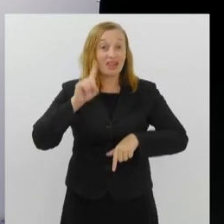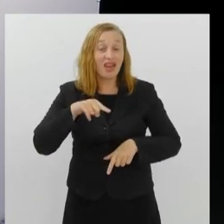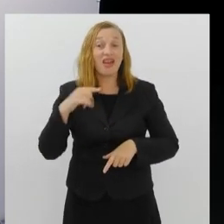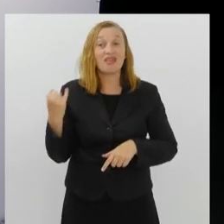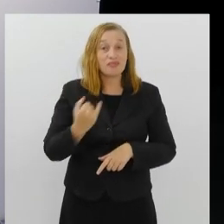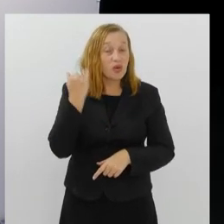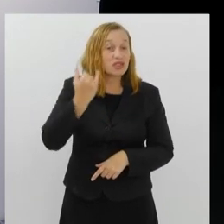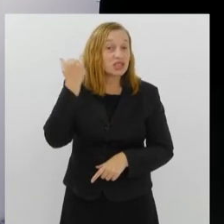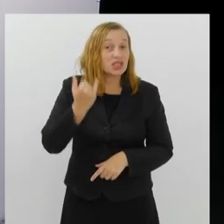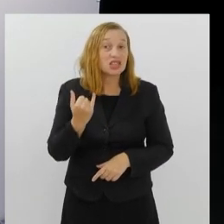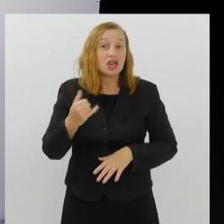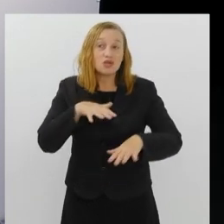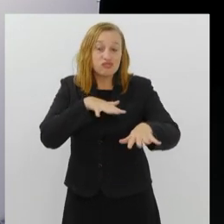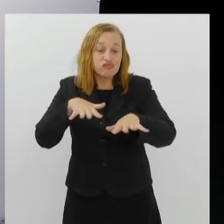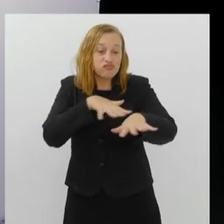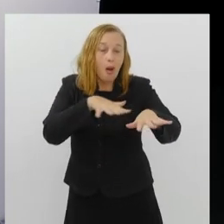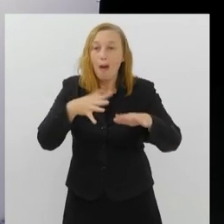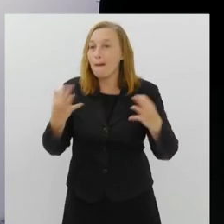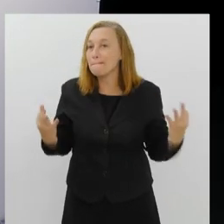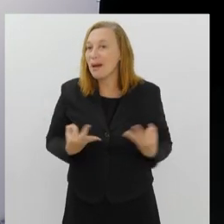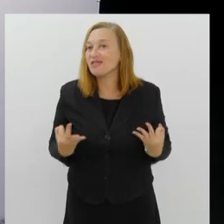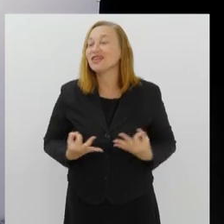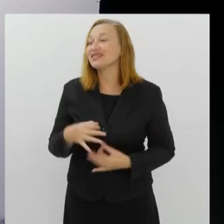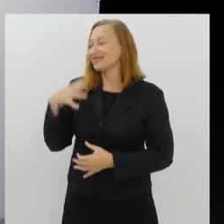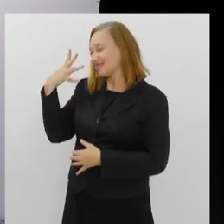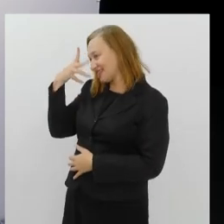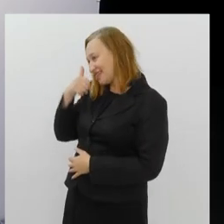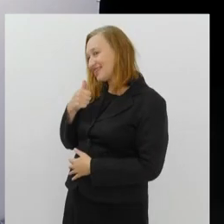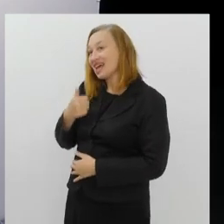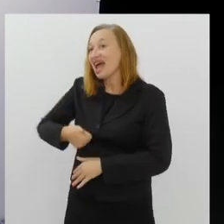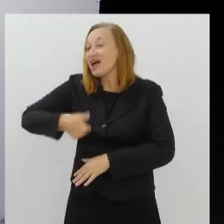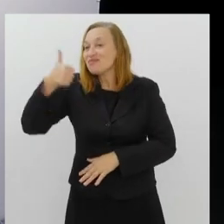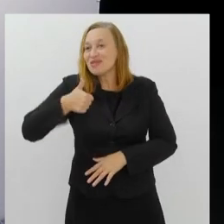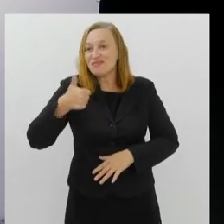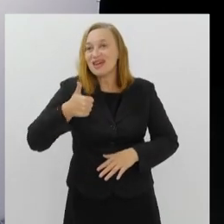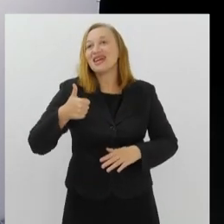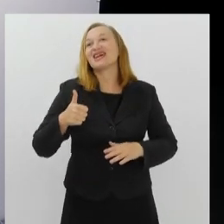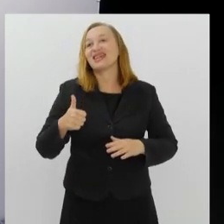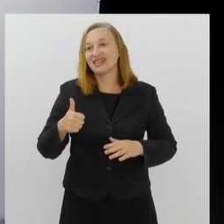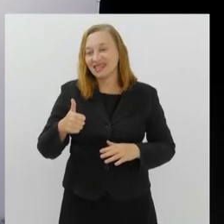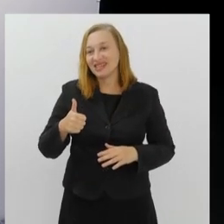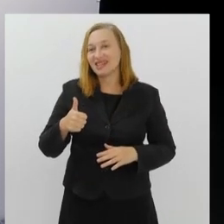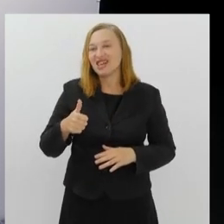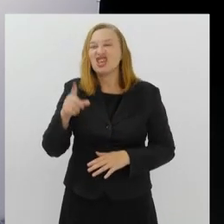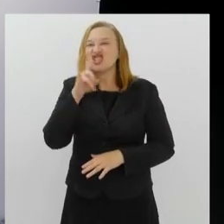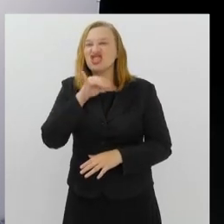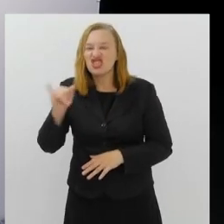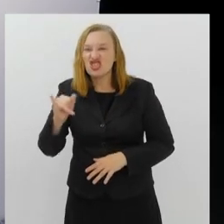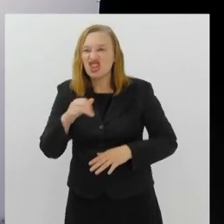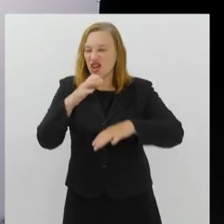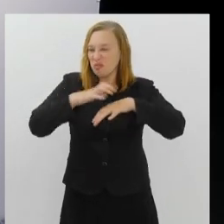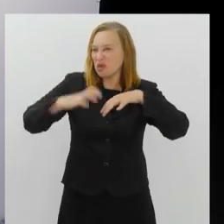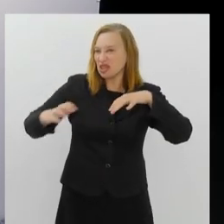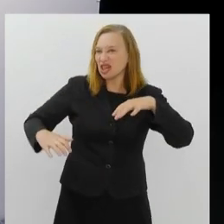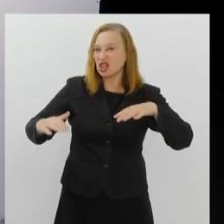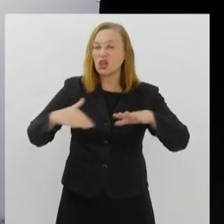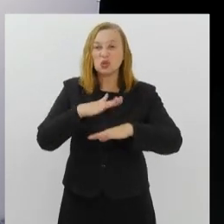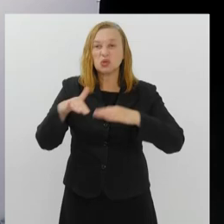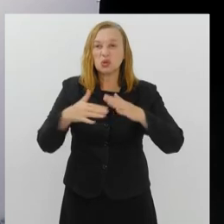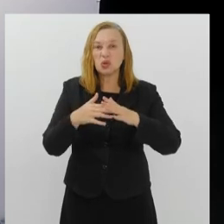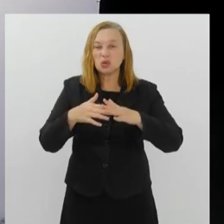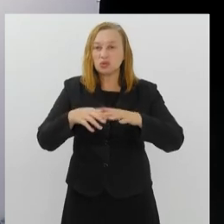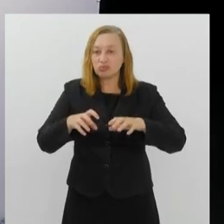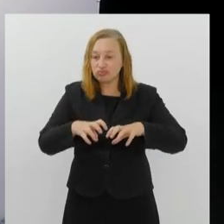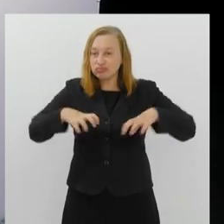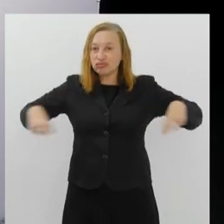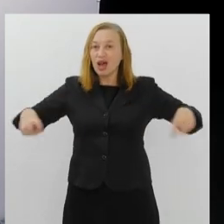Tão importante, né? E o desfile foi belíssimo, né? Foi lindo. E a primeira escola, do primeiro dia, a arquibancada toda